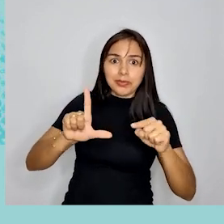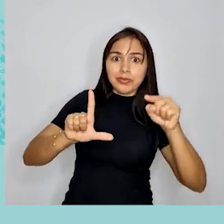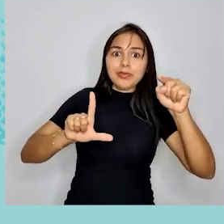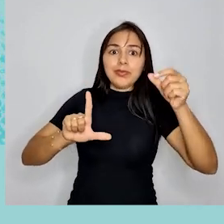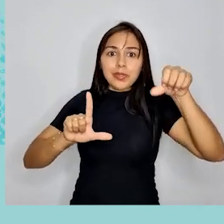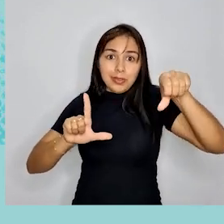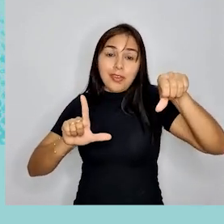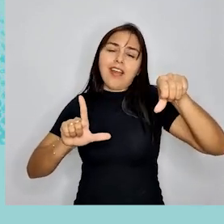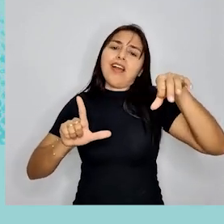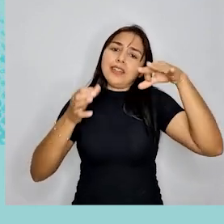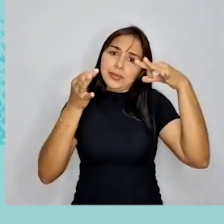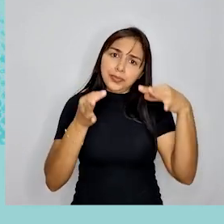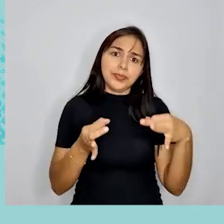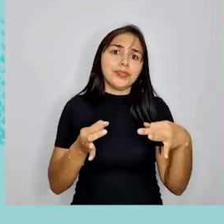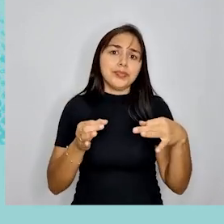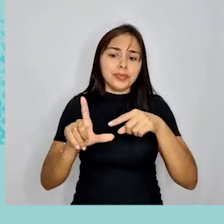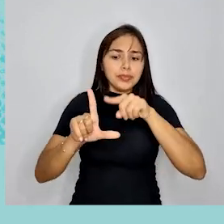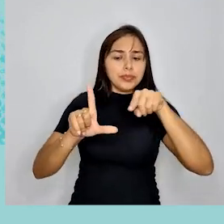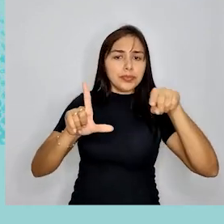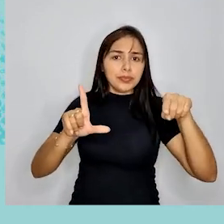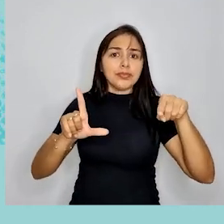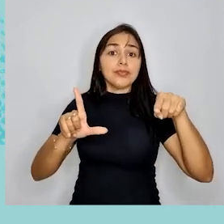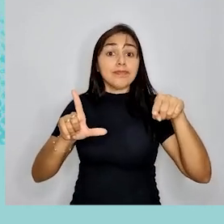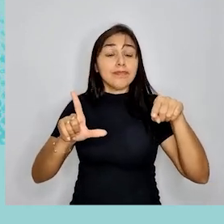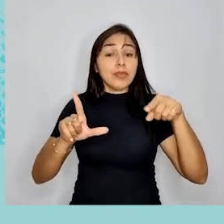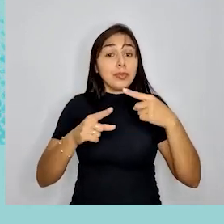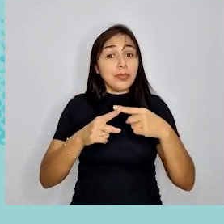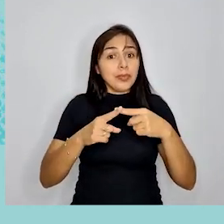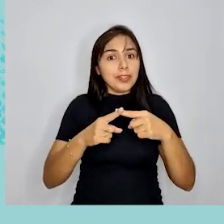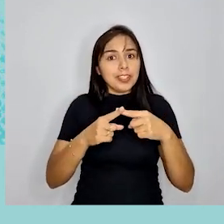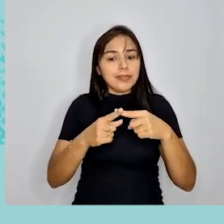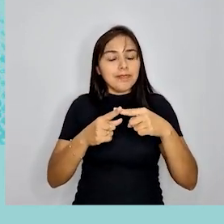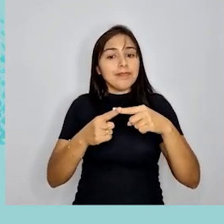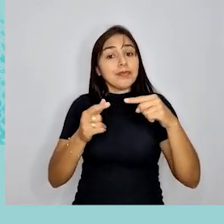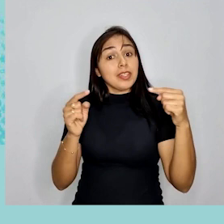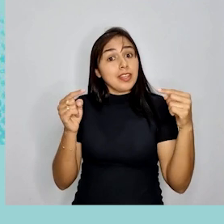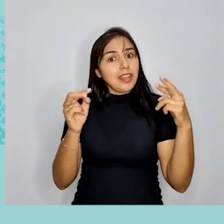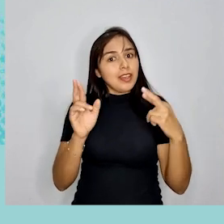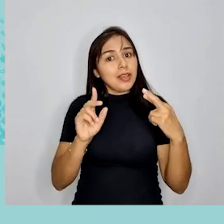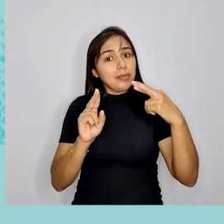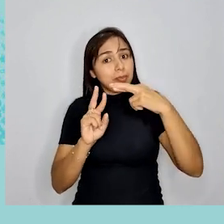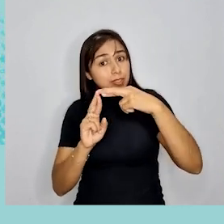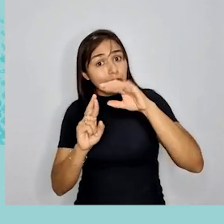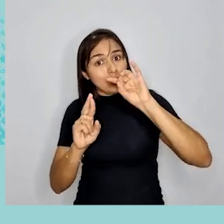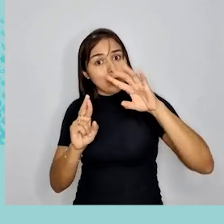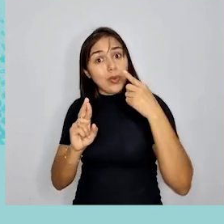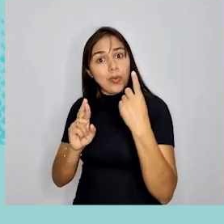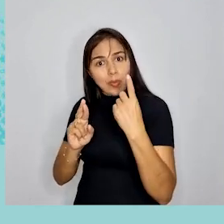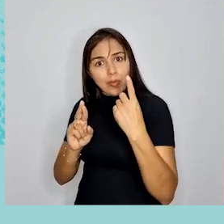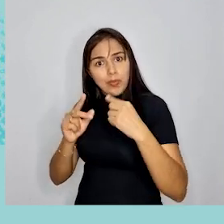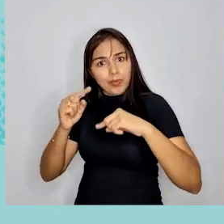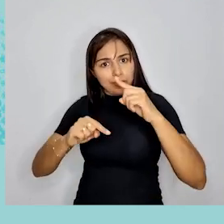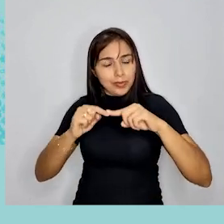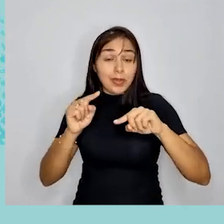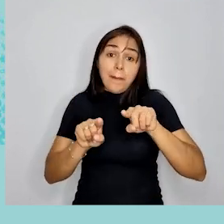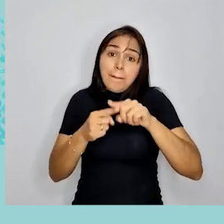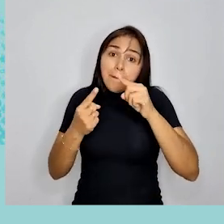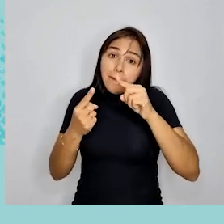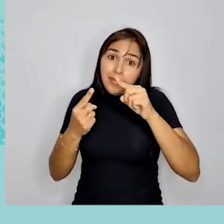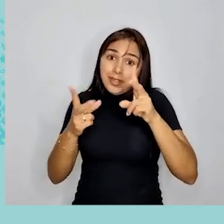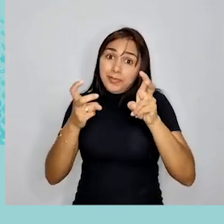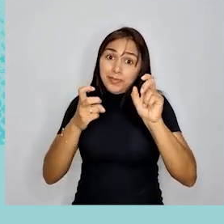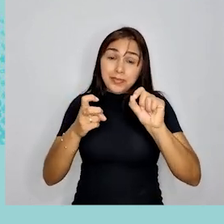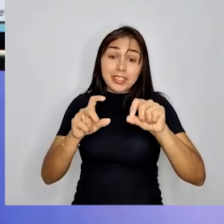aí sim seria um gráfico adequado mas aqui ele coloca é fogão depois dos carros Então